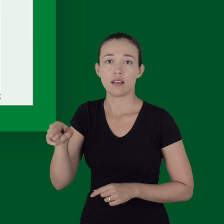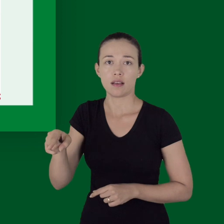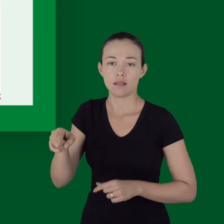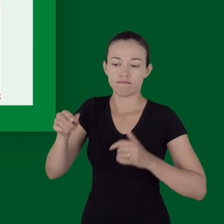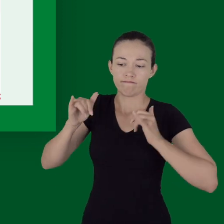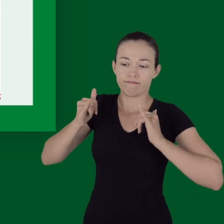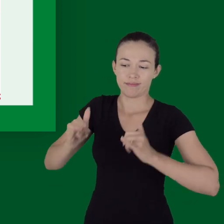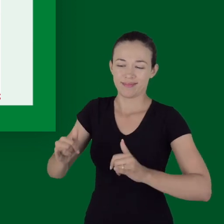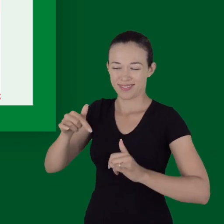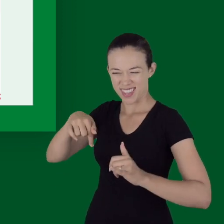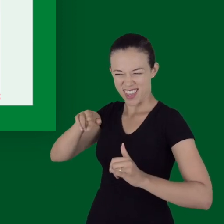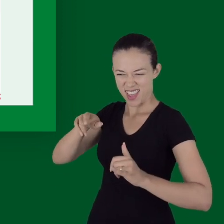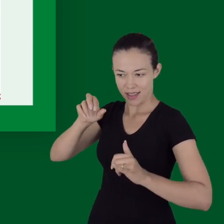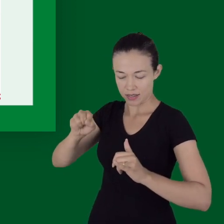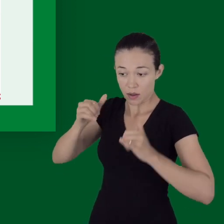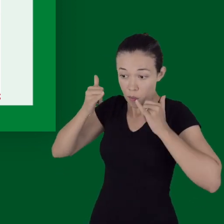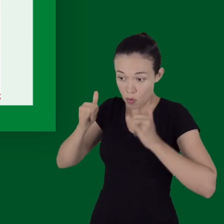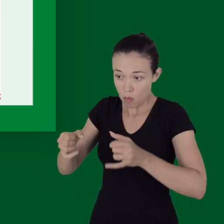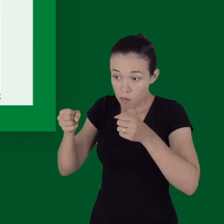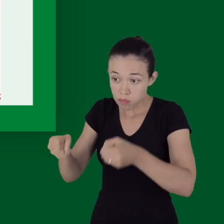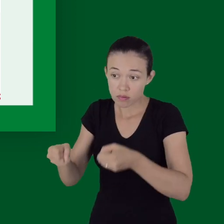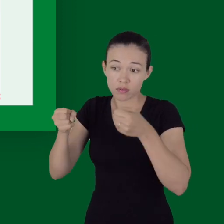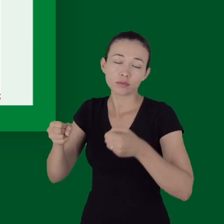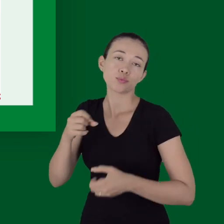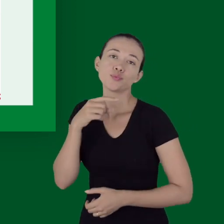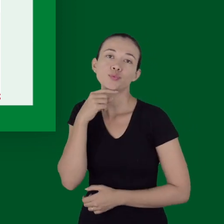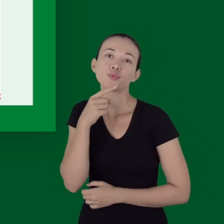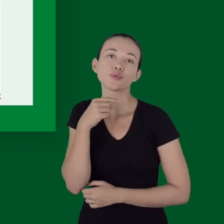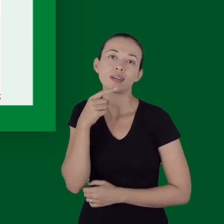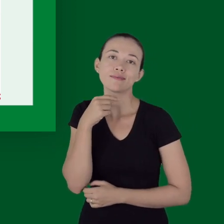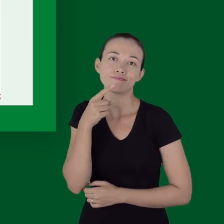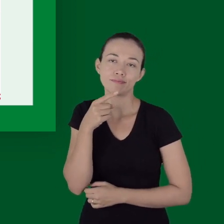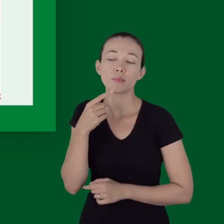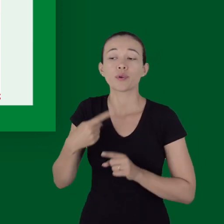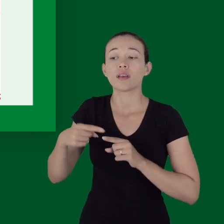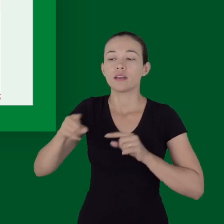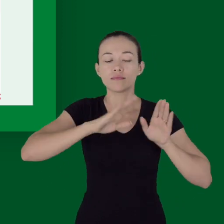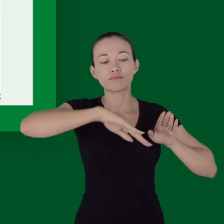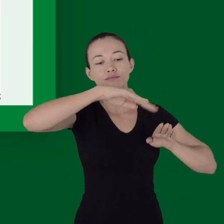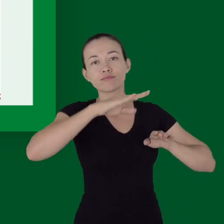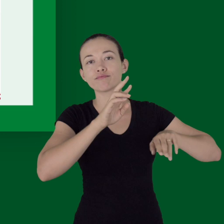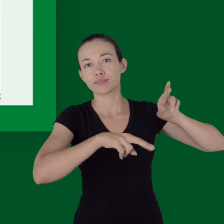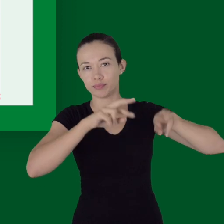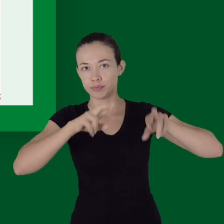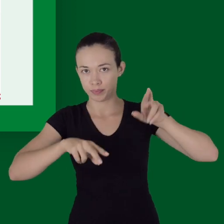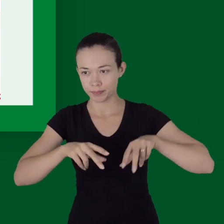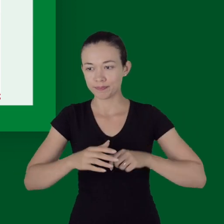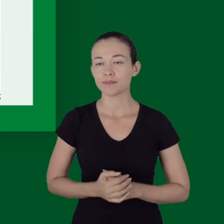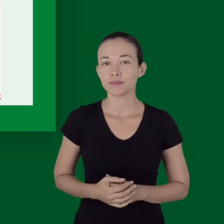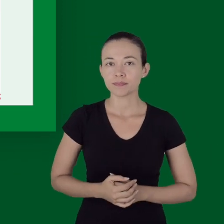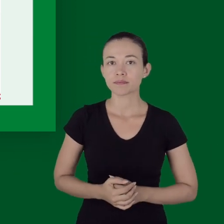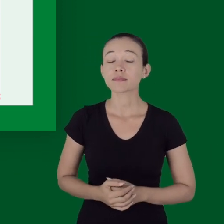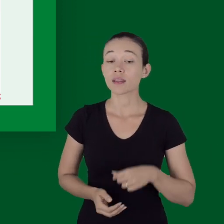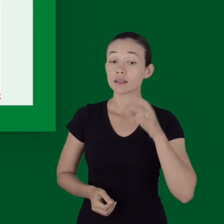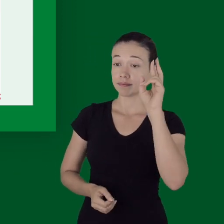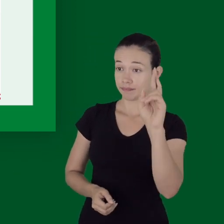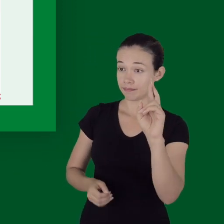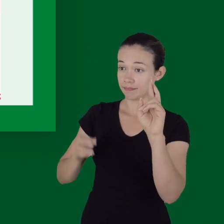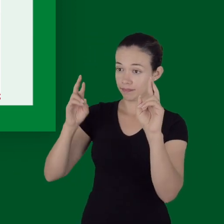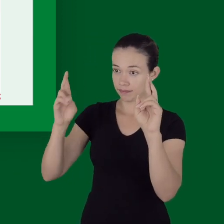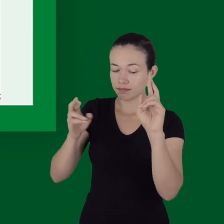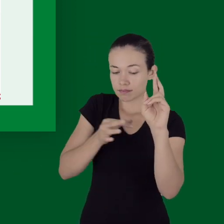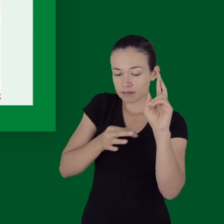estar instável mesmo. E no RR regular, que vai ser a TV monomórfica, a gente